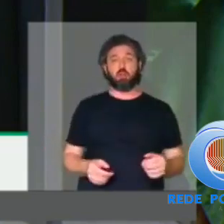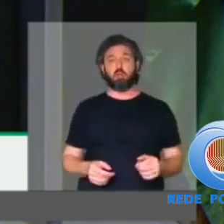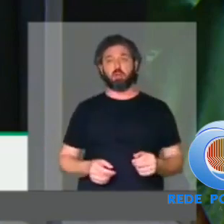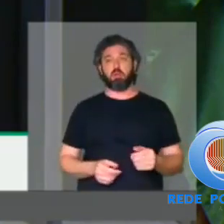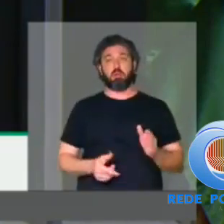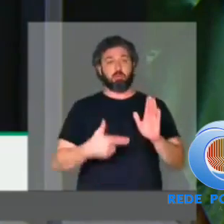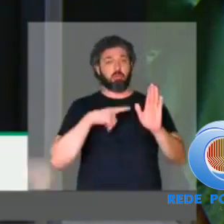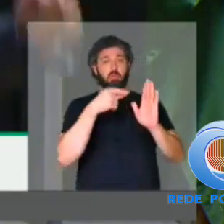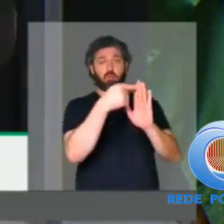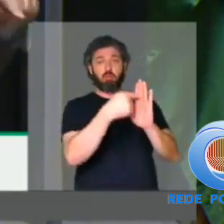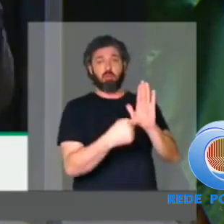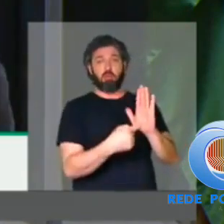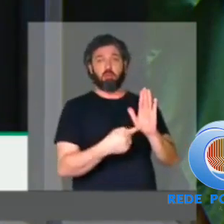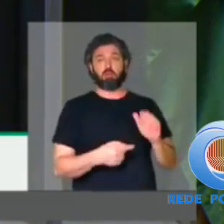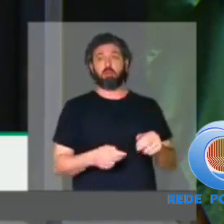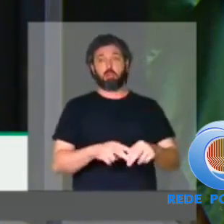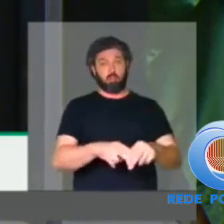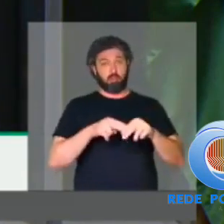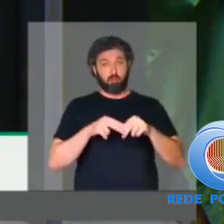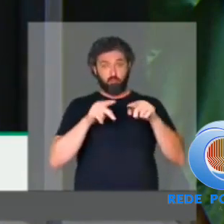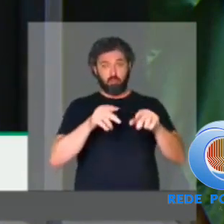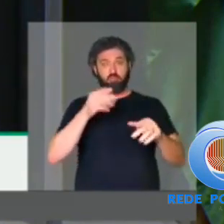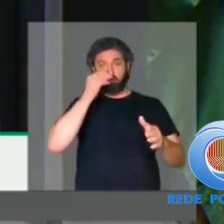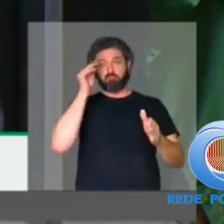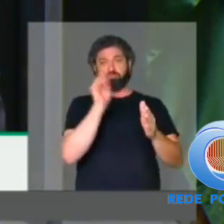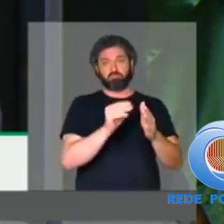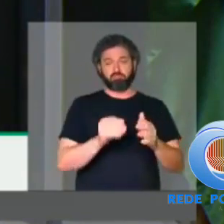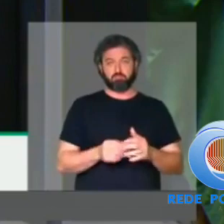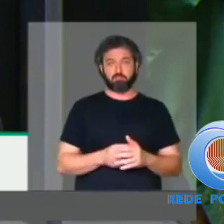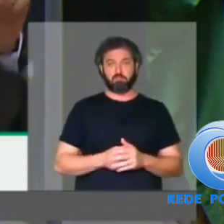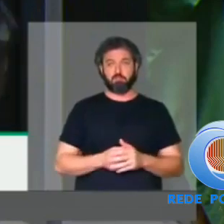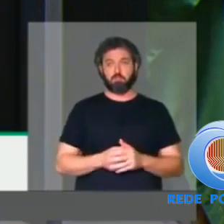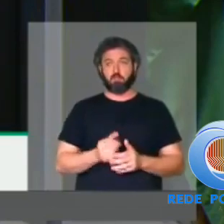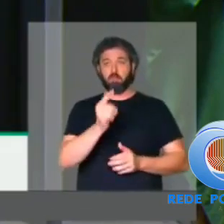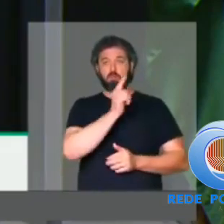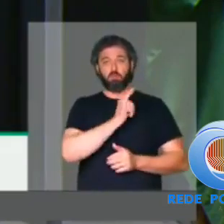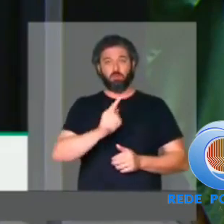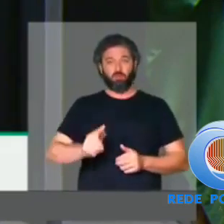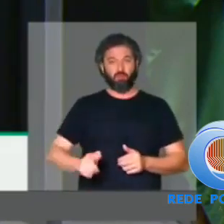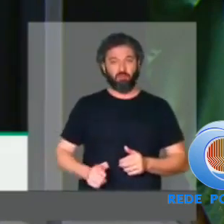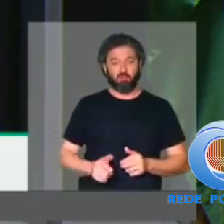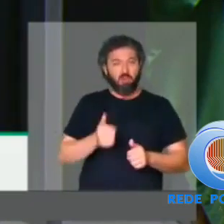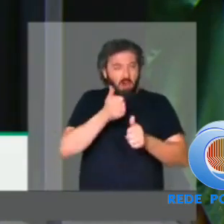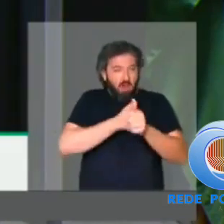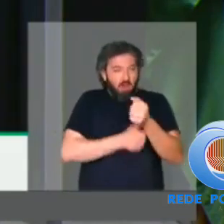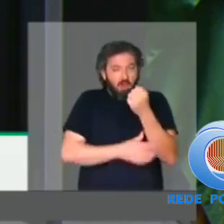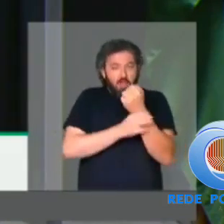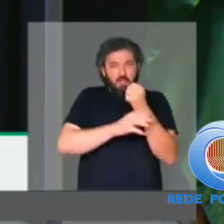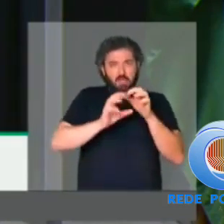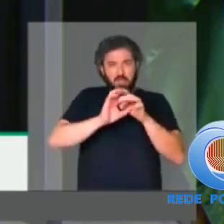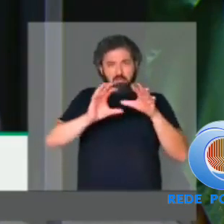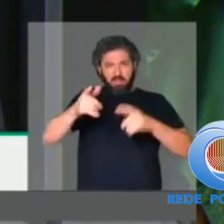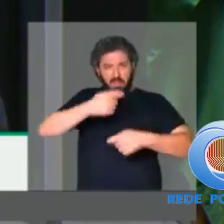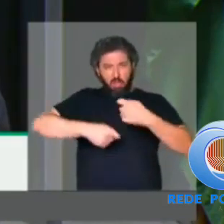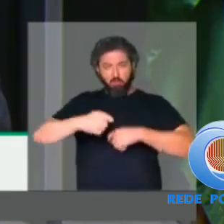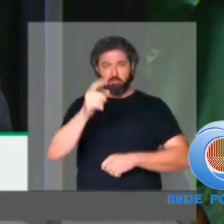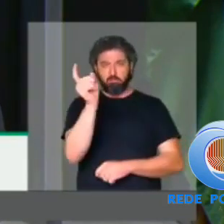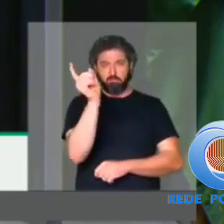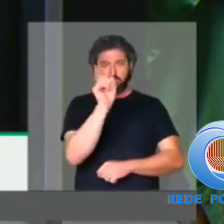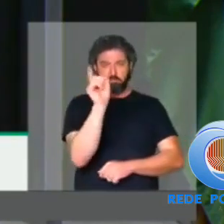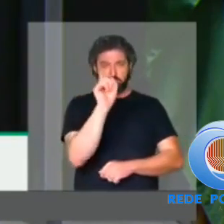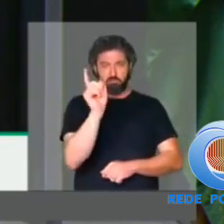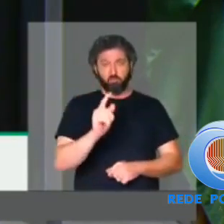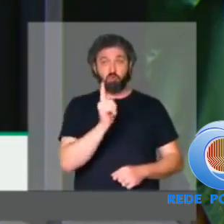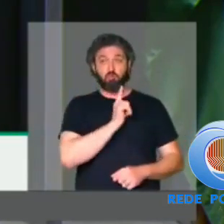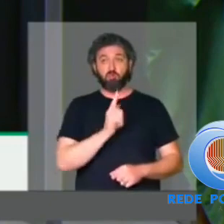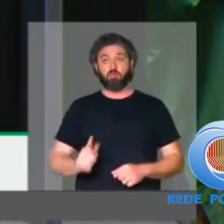que aqui está, e que por essa razão foi desprezado. O governo não está atrás de garantir liberdade econômica.